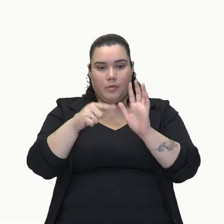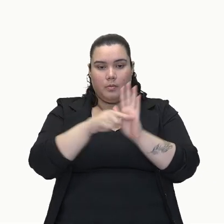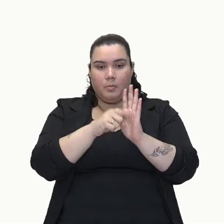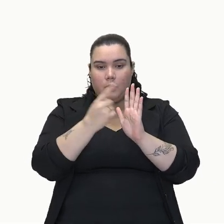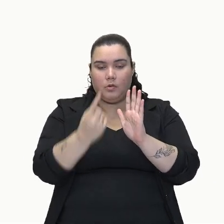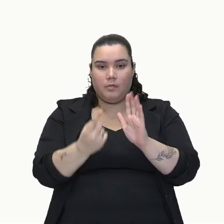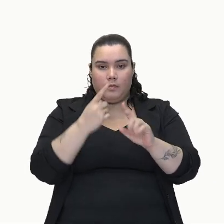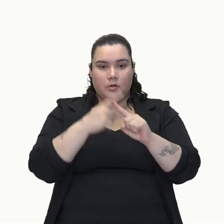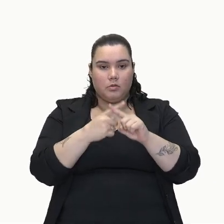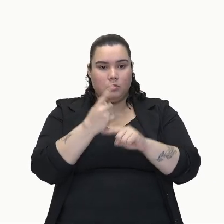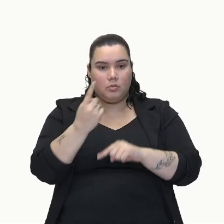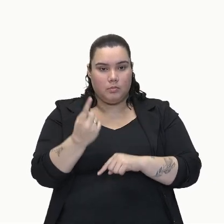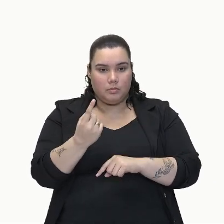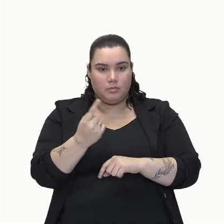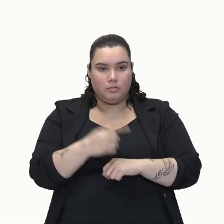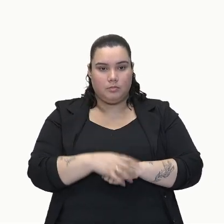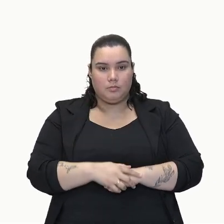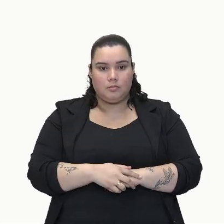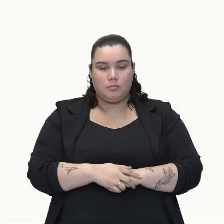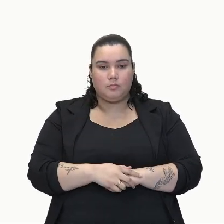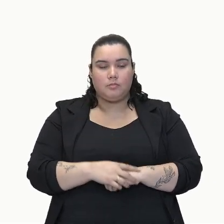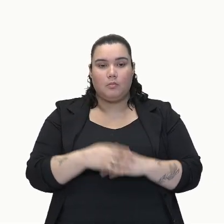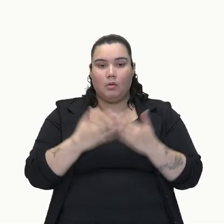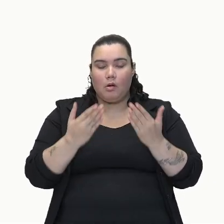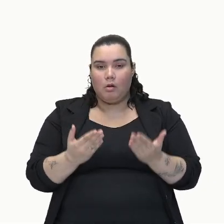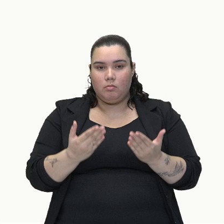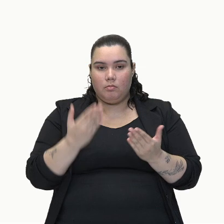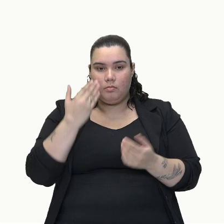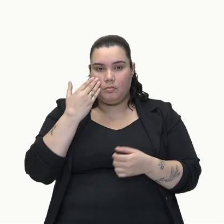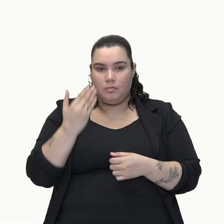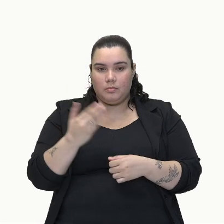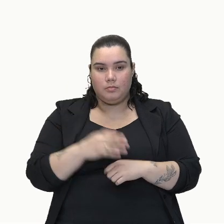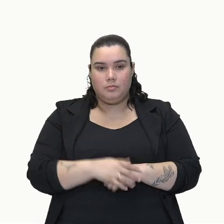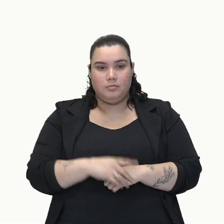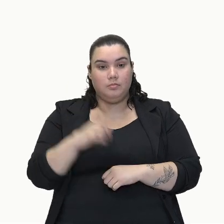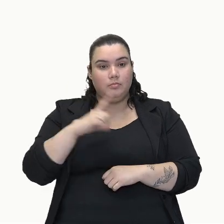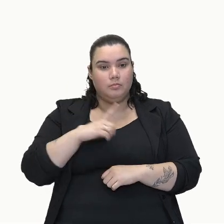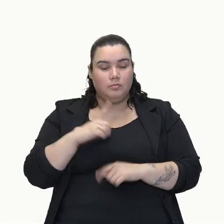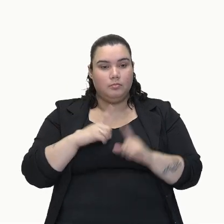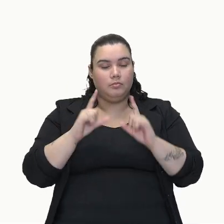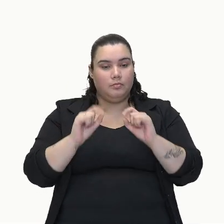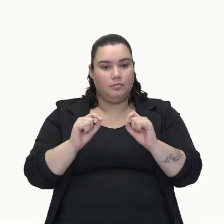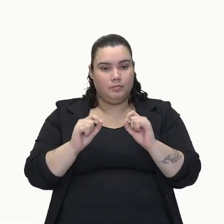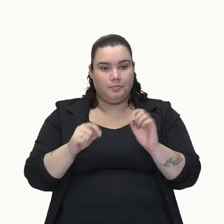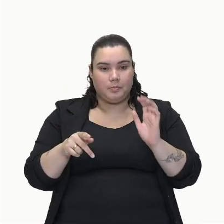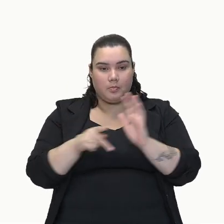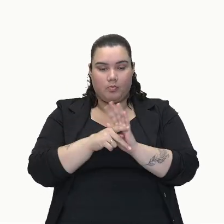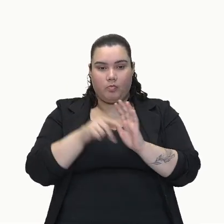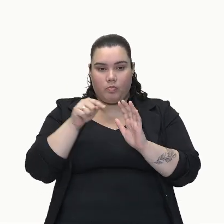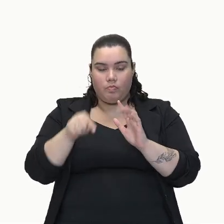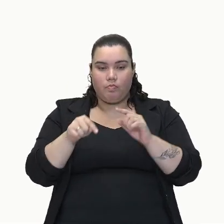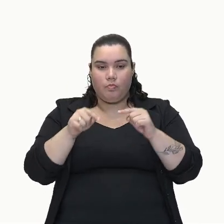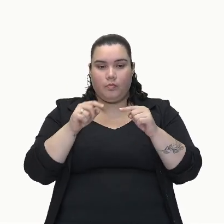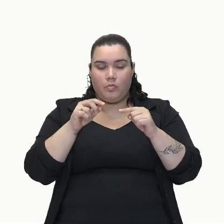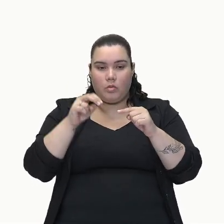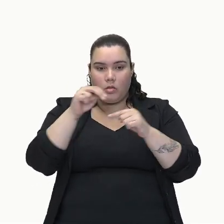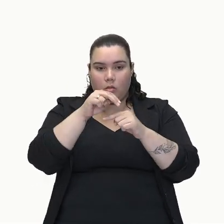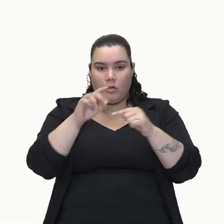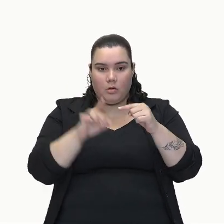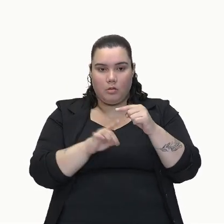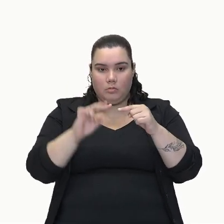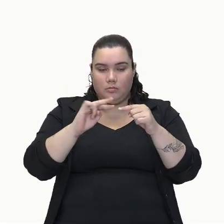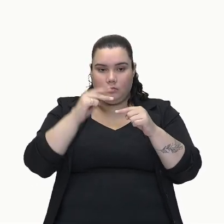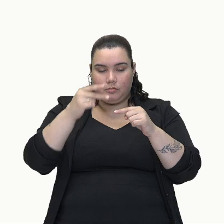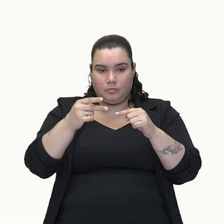1, vezes 1. Então, vejam, quando a gente tem uma fração elevada ao quadrado, o numerador